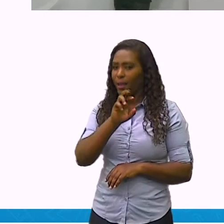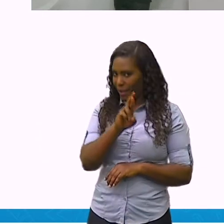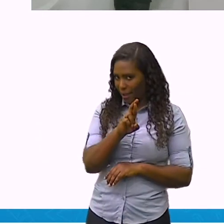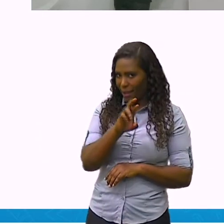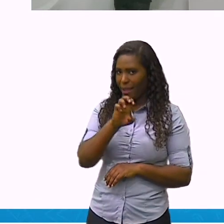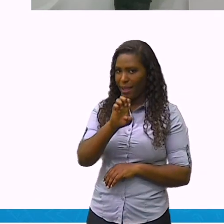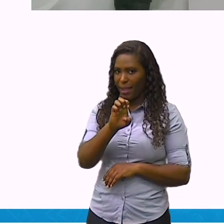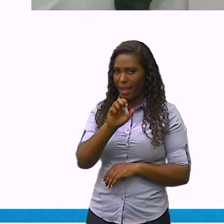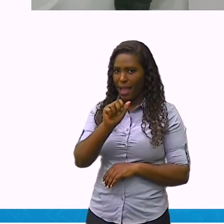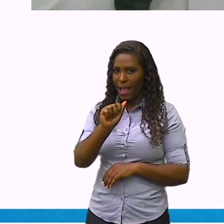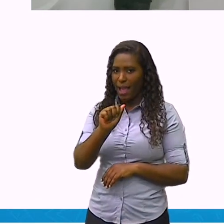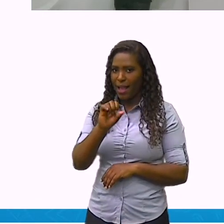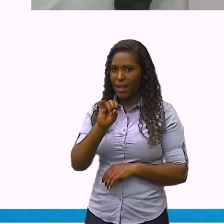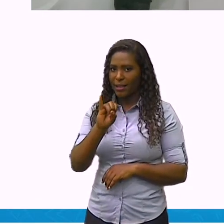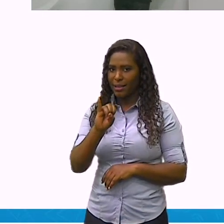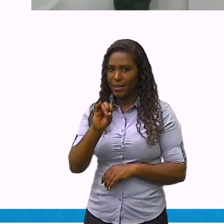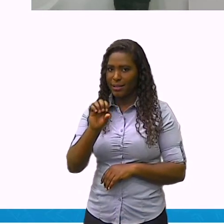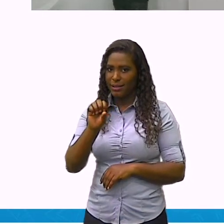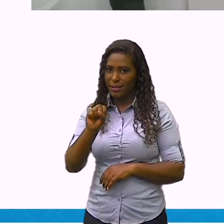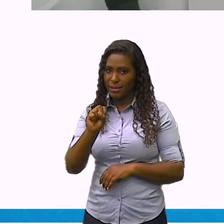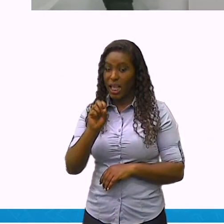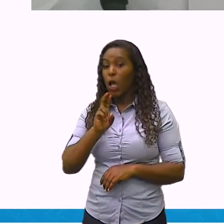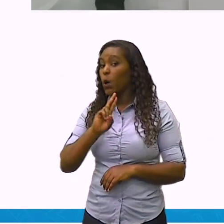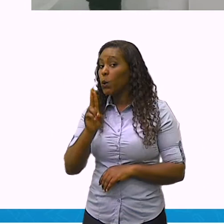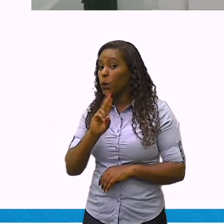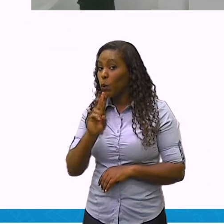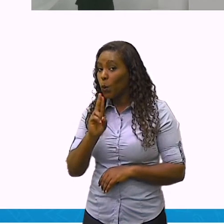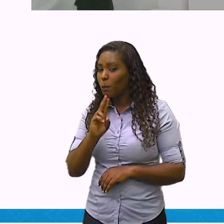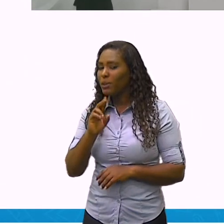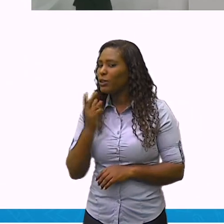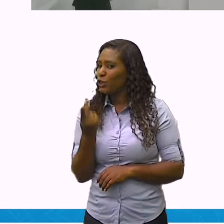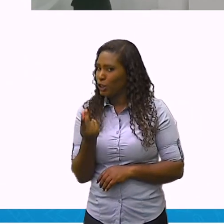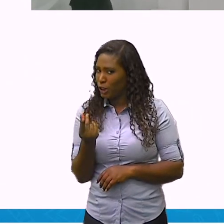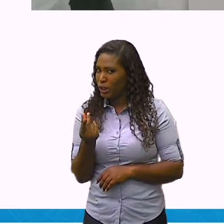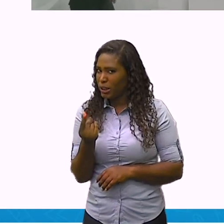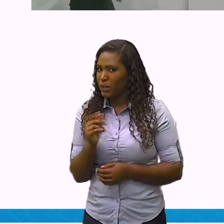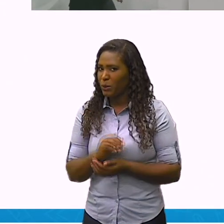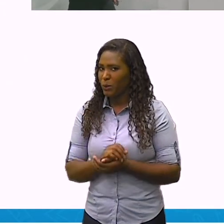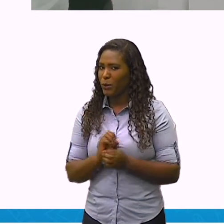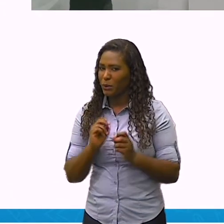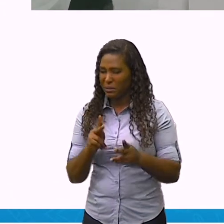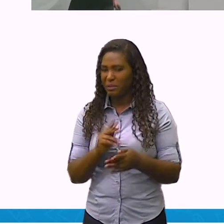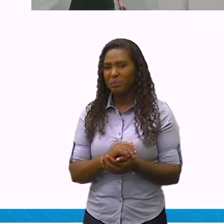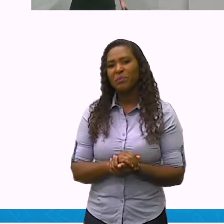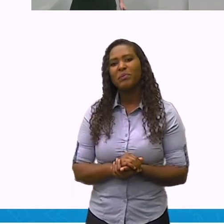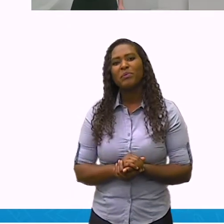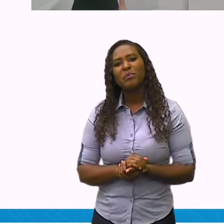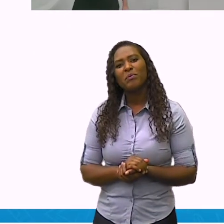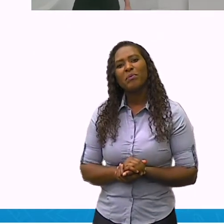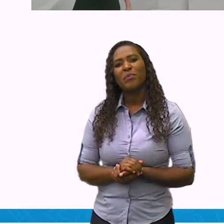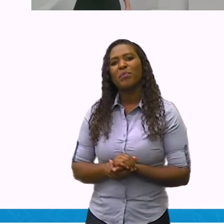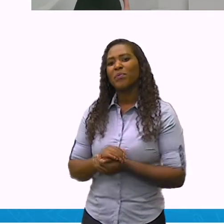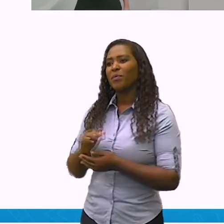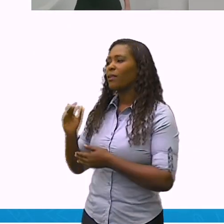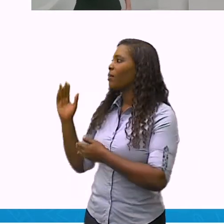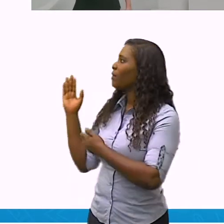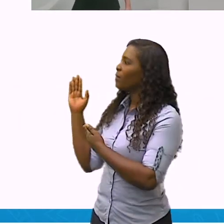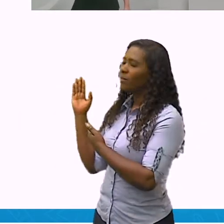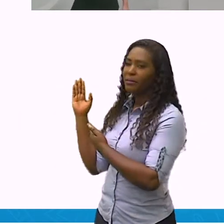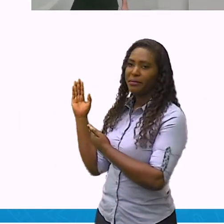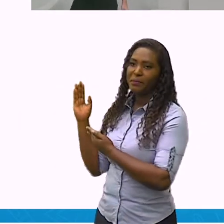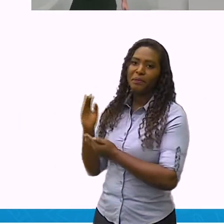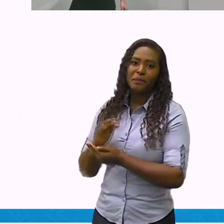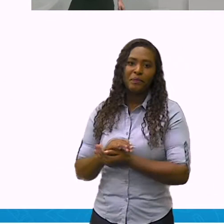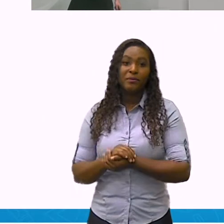Vamos escrever aqui reais. Muito bem. Preparados para ir para a próxima? Então